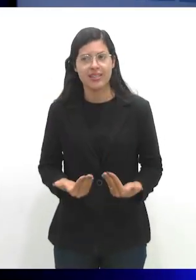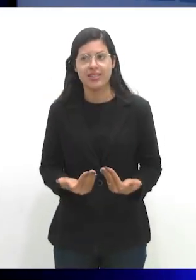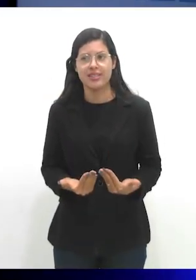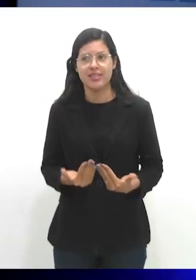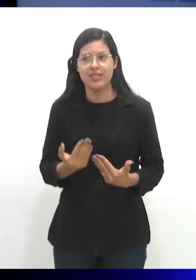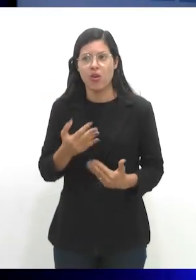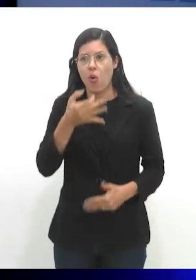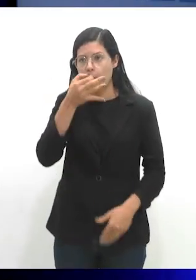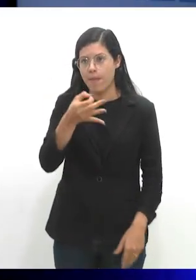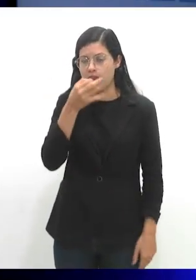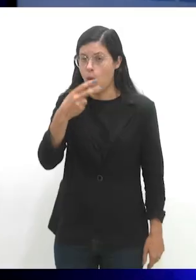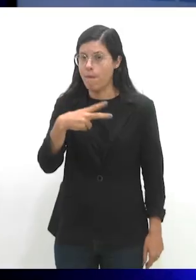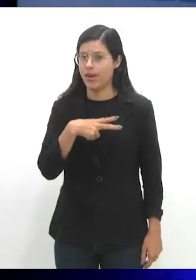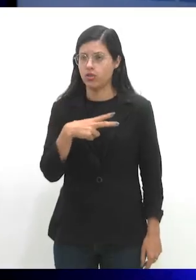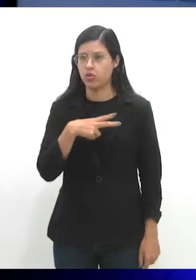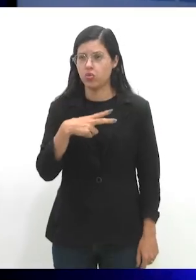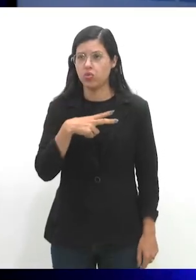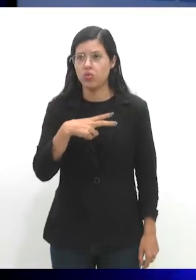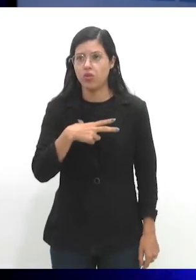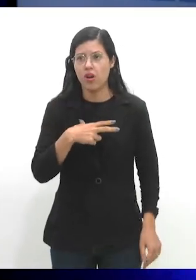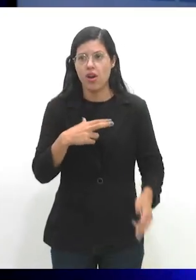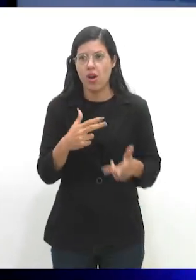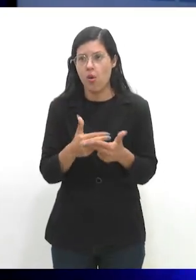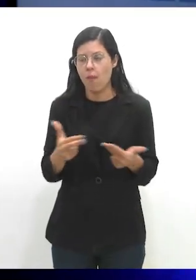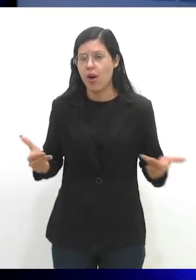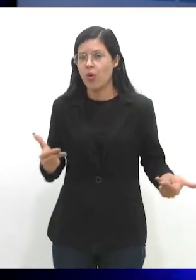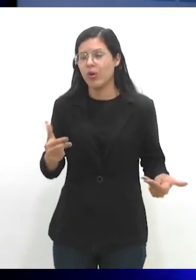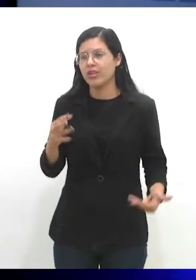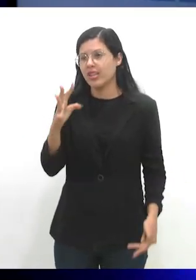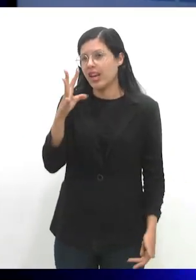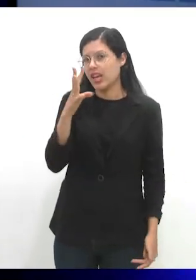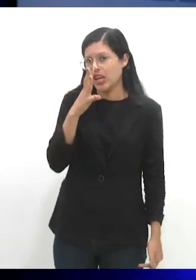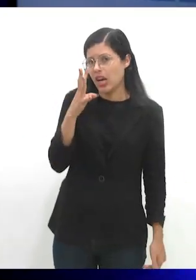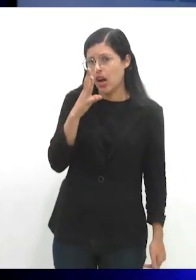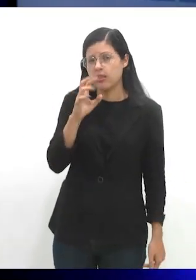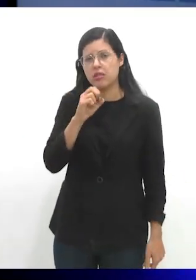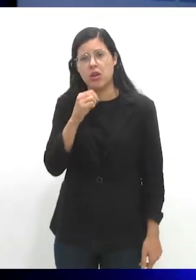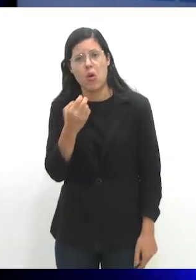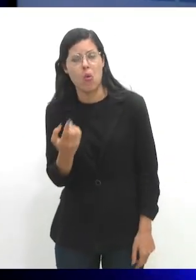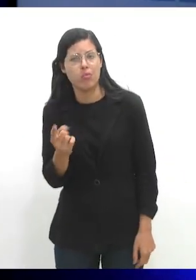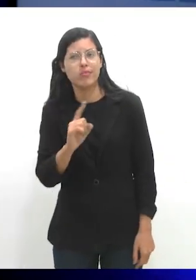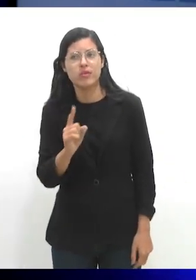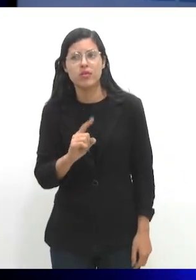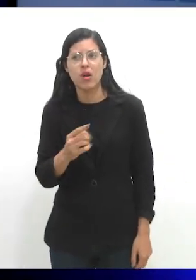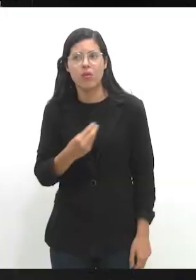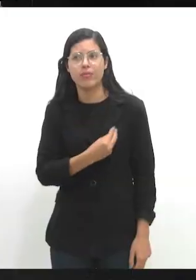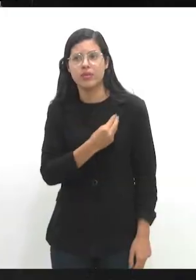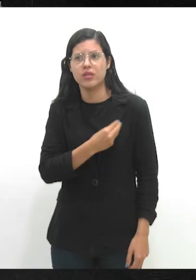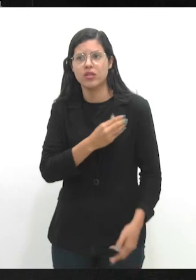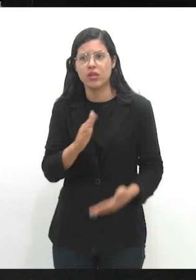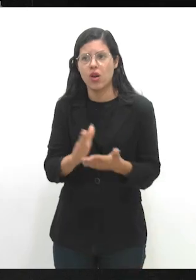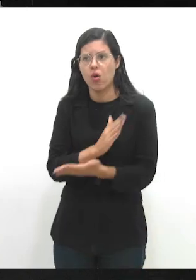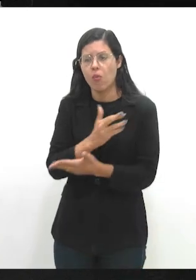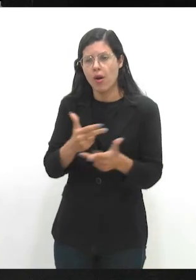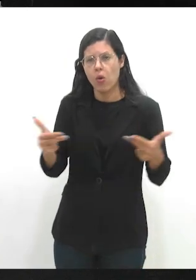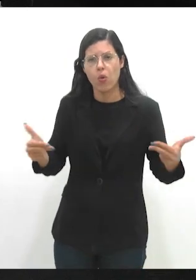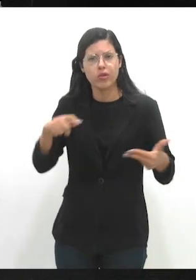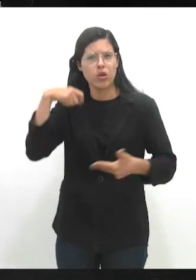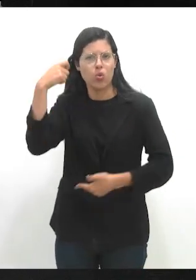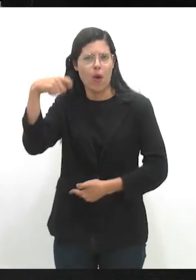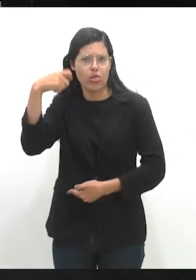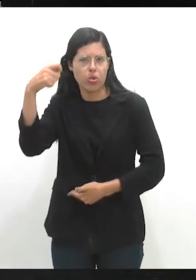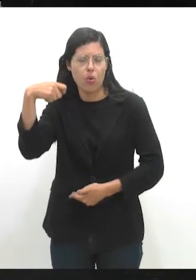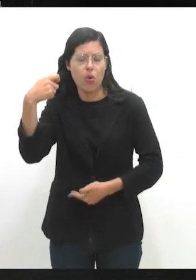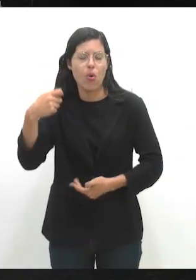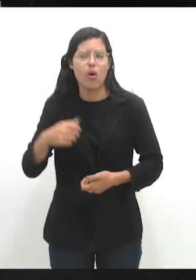sua opinião pessoal. É uma coisa que te encanta ou não encanta. Existe alguma coisa no ator, numa